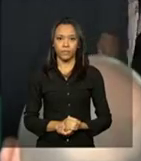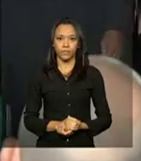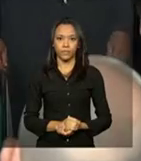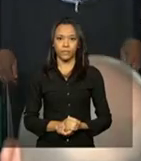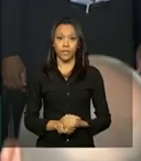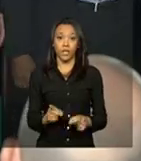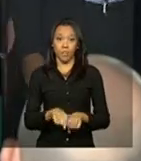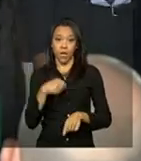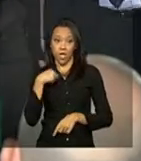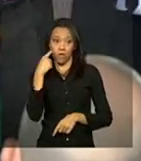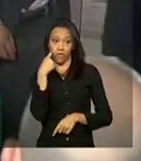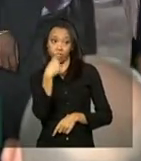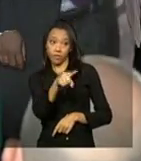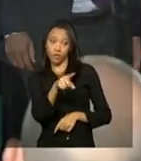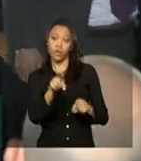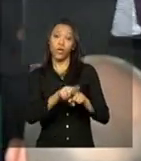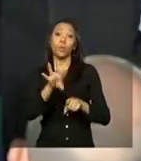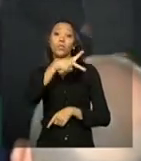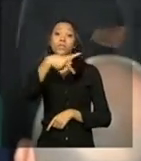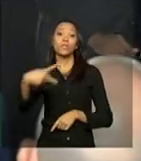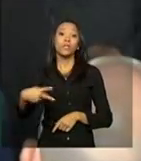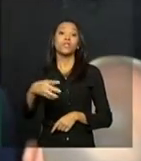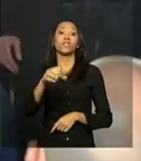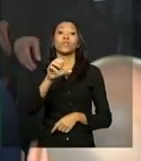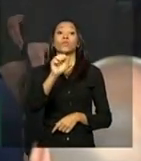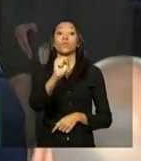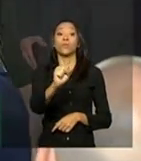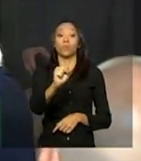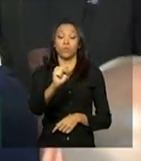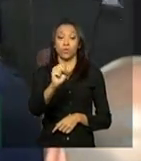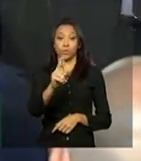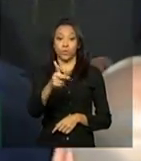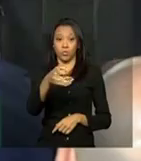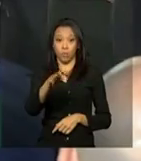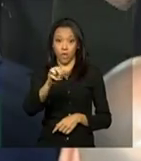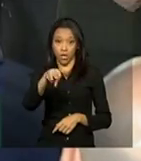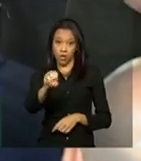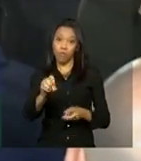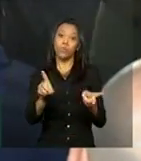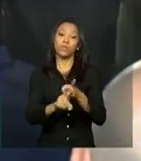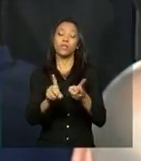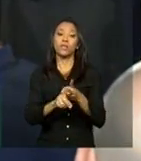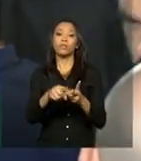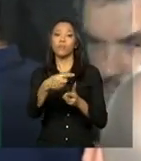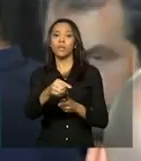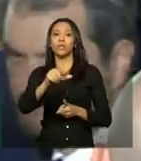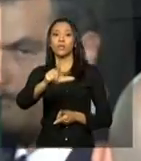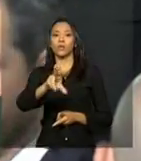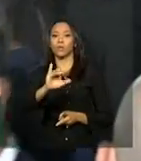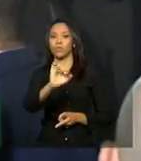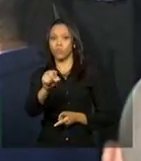Vi ali o presidente do Supremo Tribunal Federal, Ricardo Lewandowski, ministro Ricardo Lewandowski.